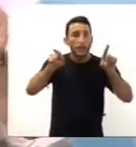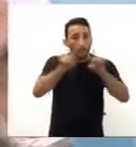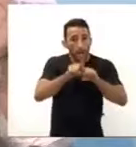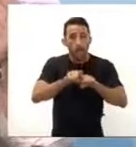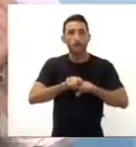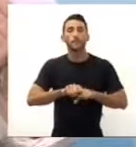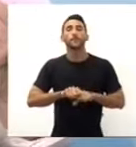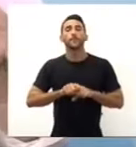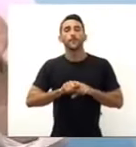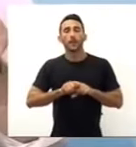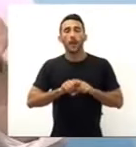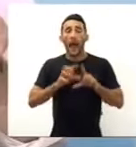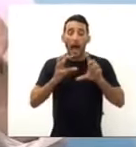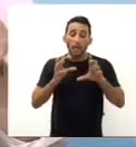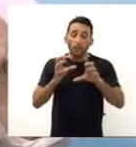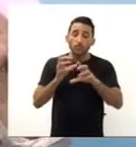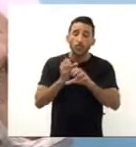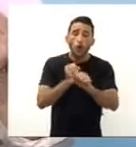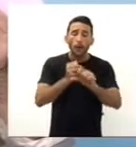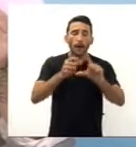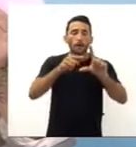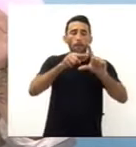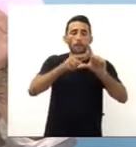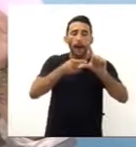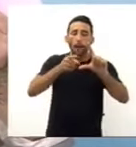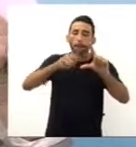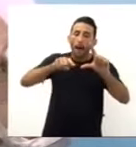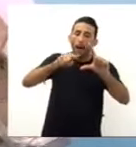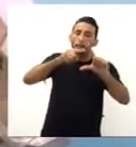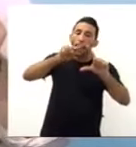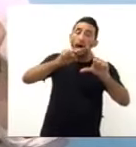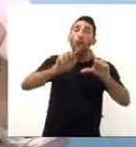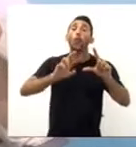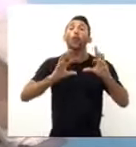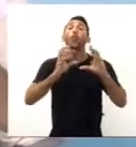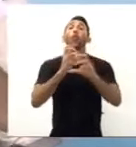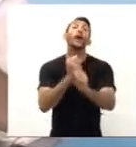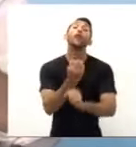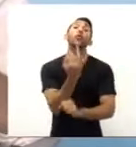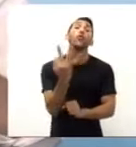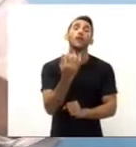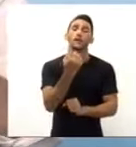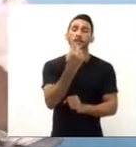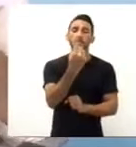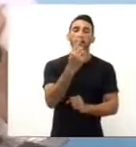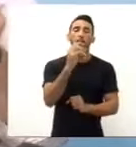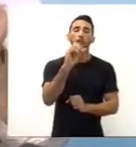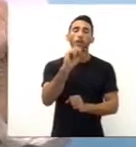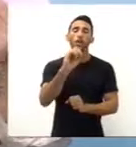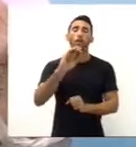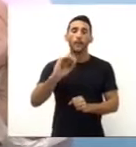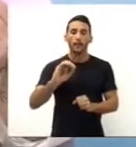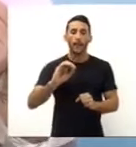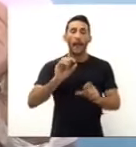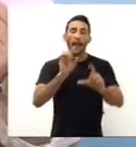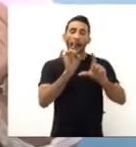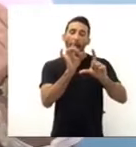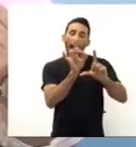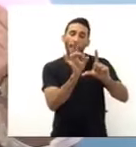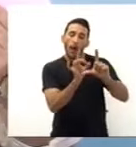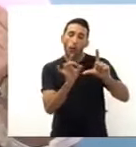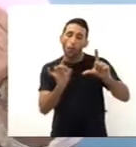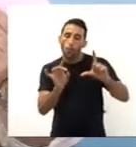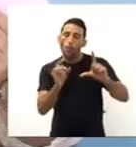soma dos ângulos internos é 180, o que significa que cada ângulo tem 60 graus. Tudo bem